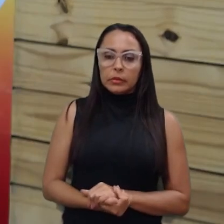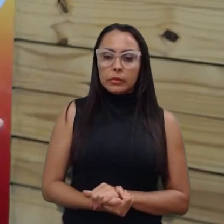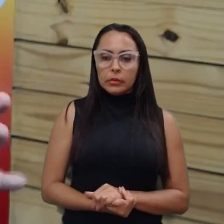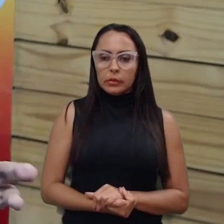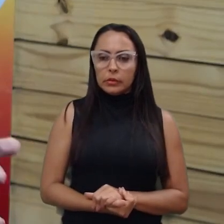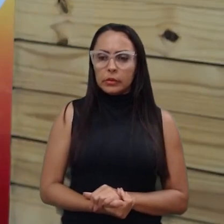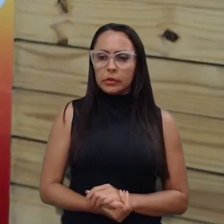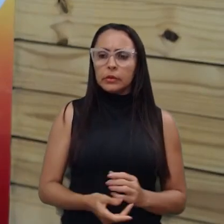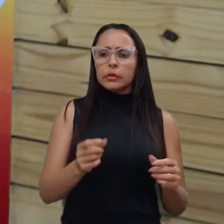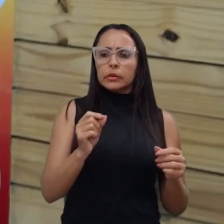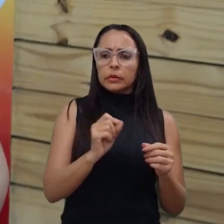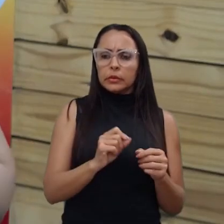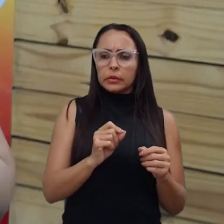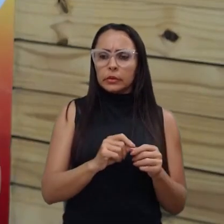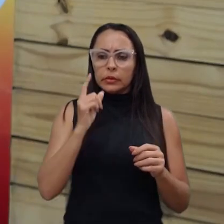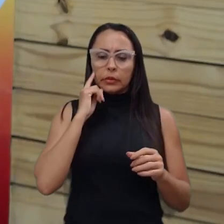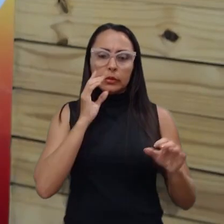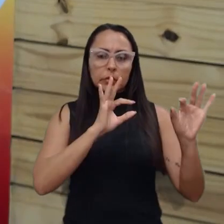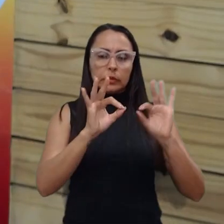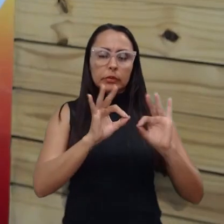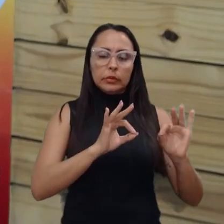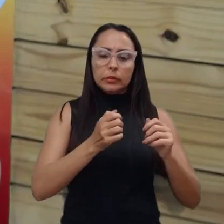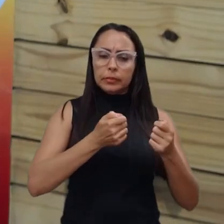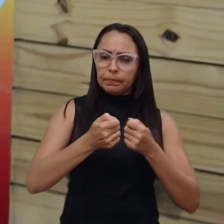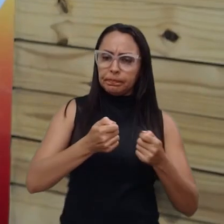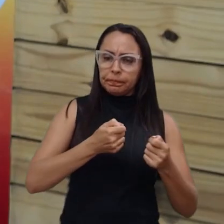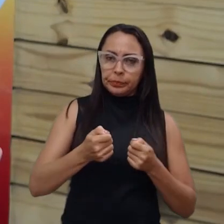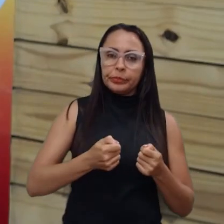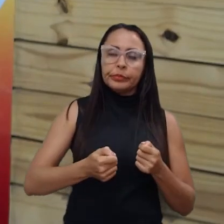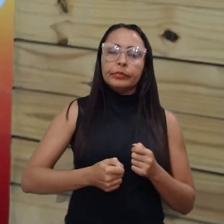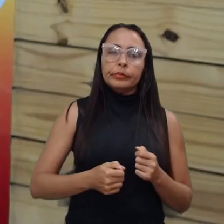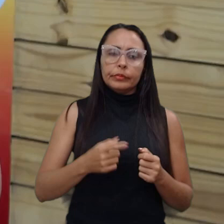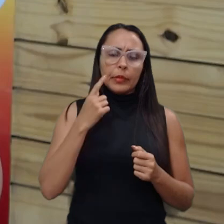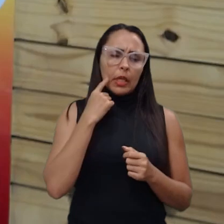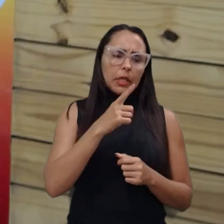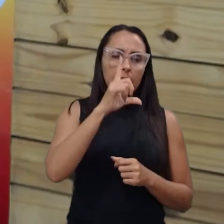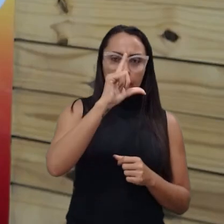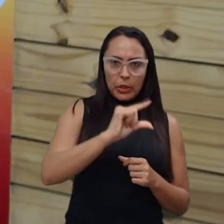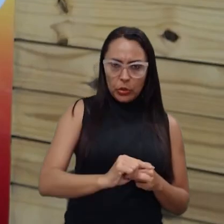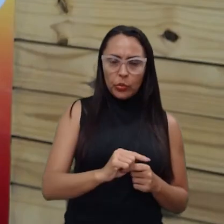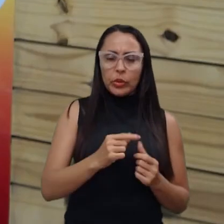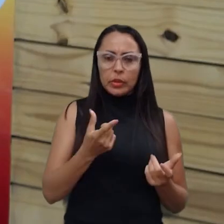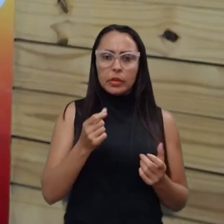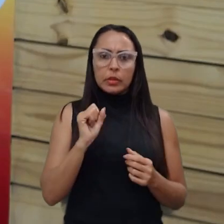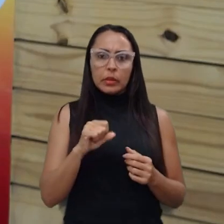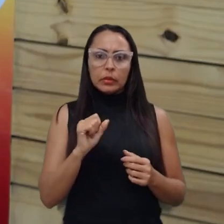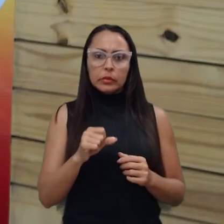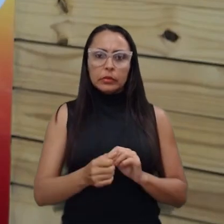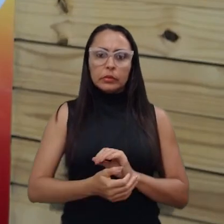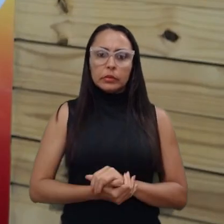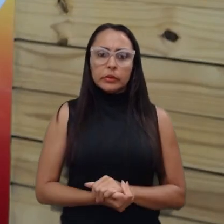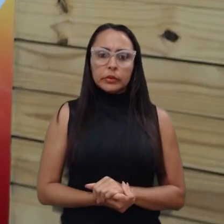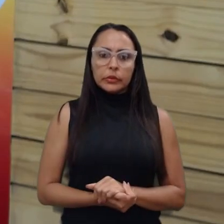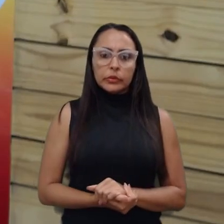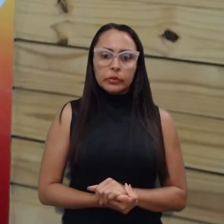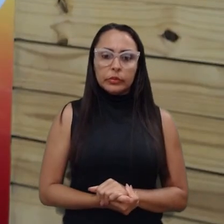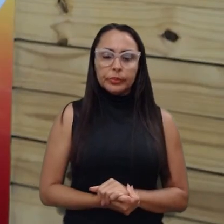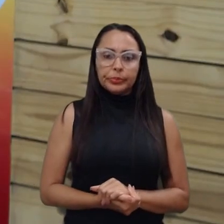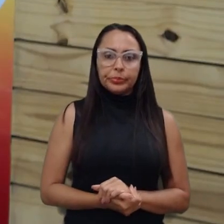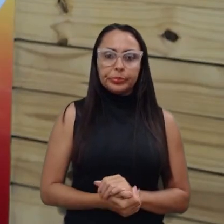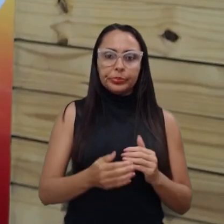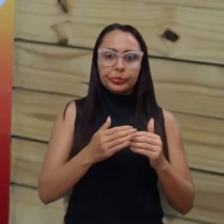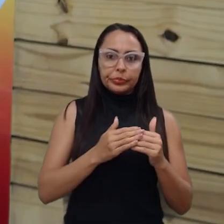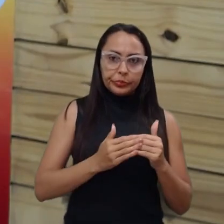e fazer medidas de controle para tentar minimizar esse potencial de risco. E a partir